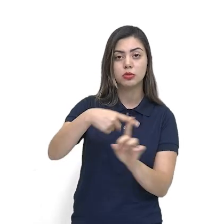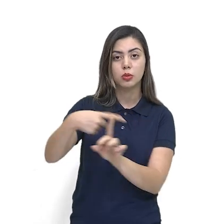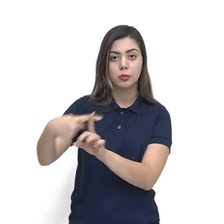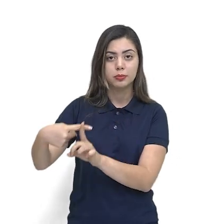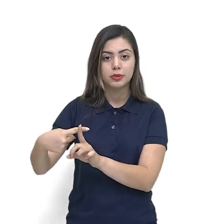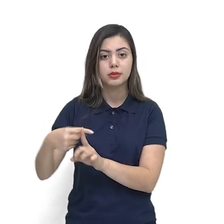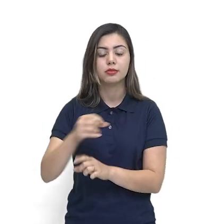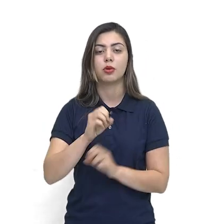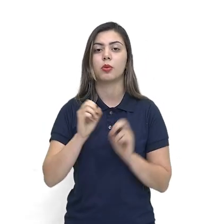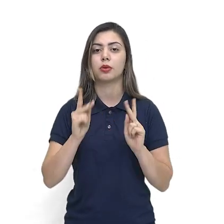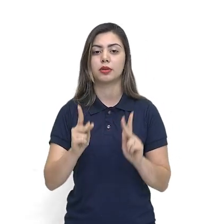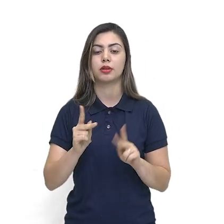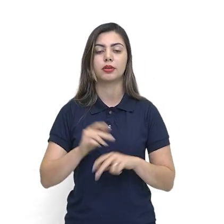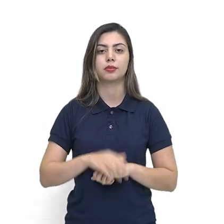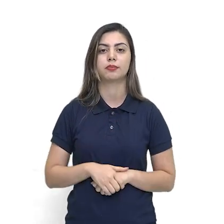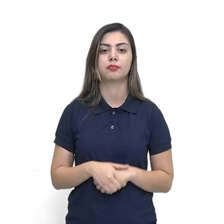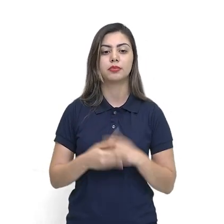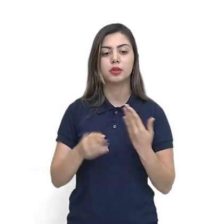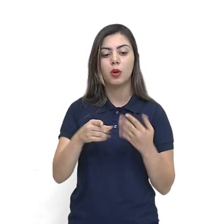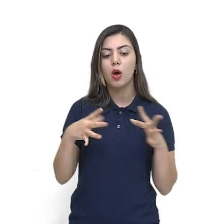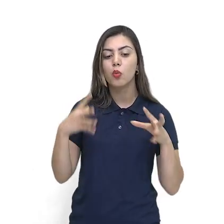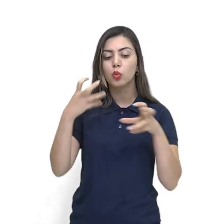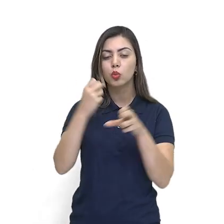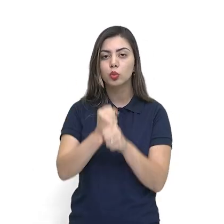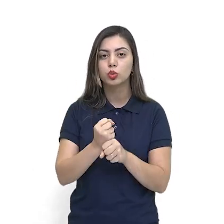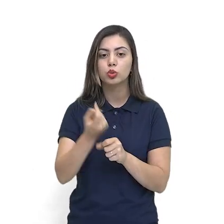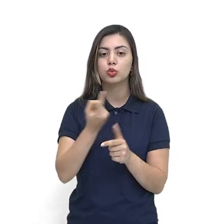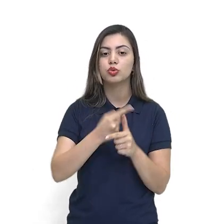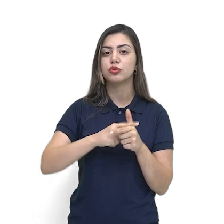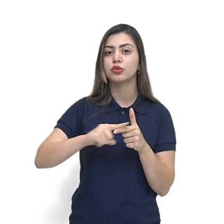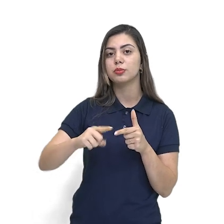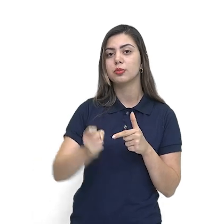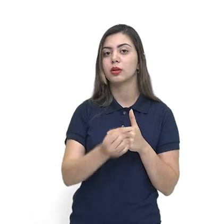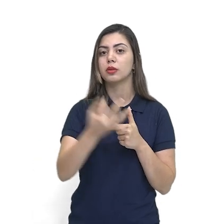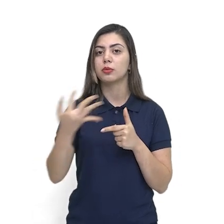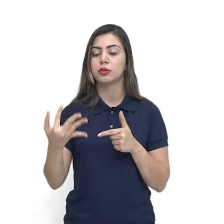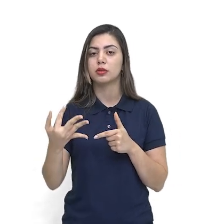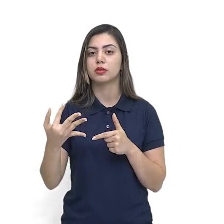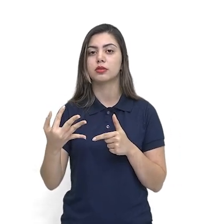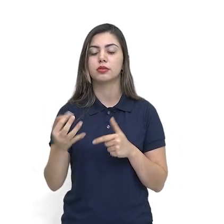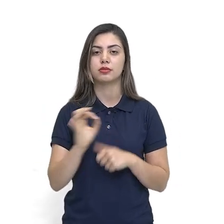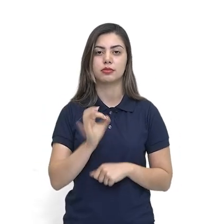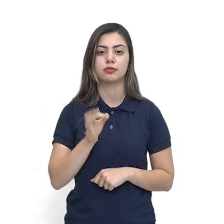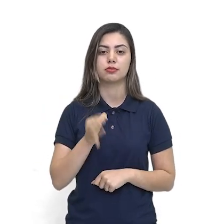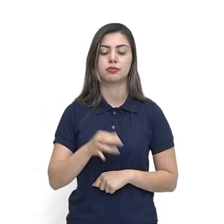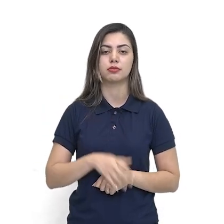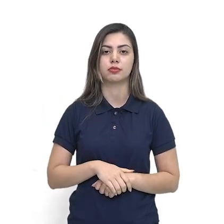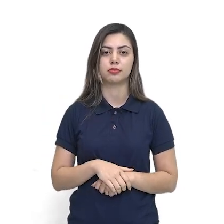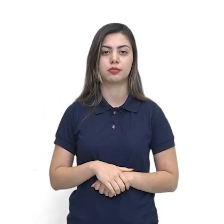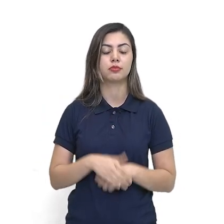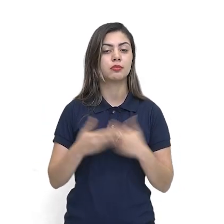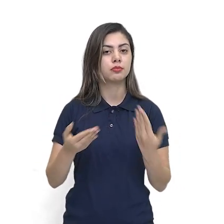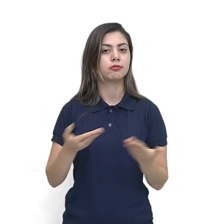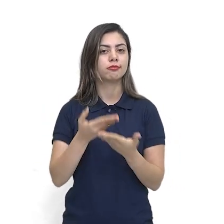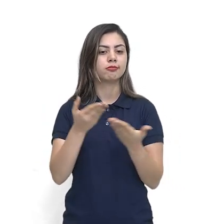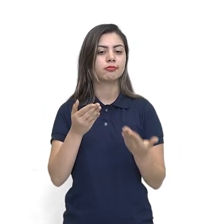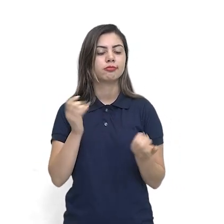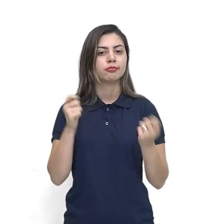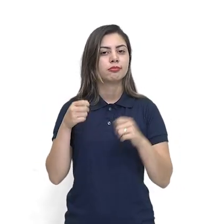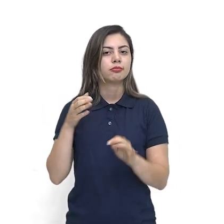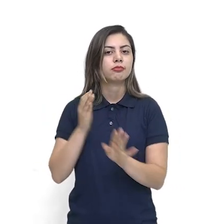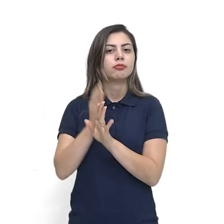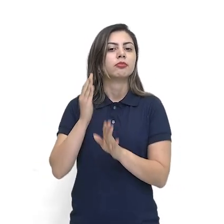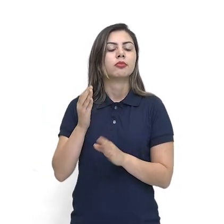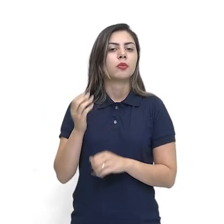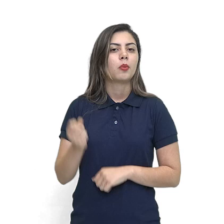Então, você vai pegar esse todo e vai dividir pelo quantitativo. Dividir pelo quantitativo, você vai saber quanto